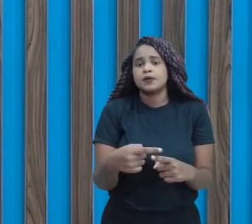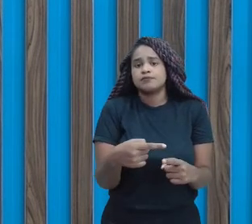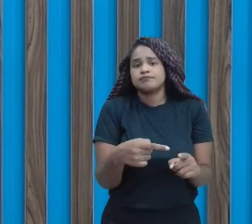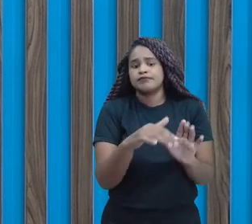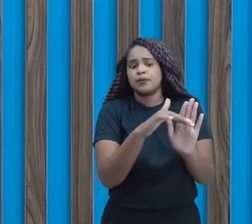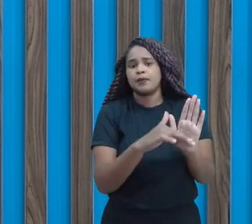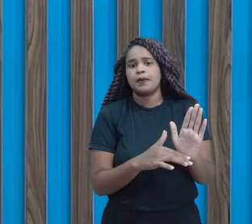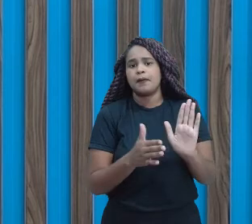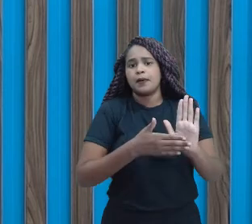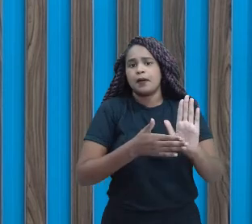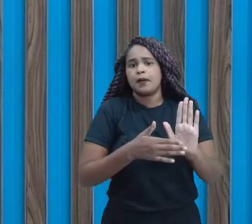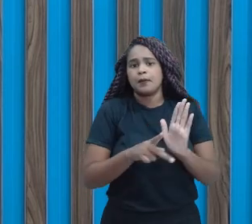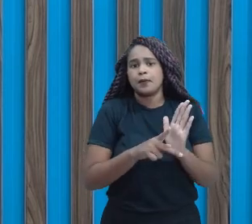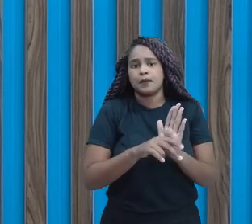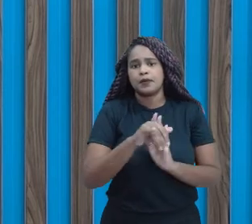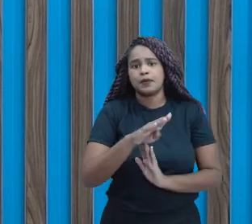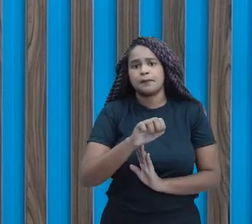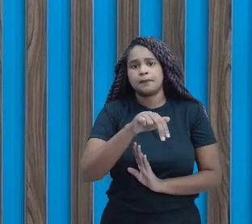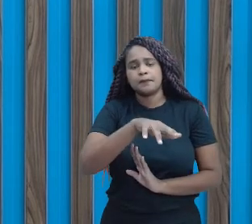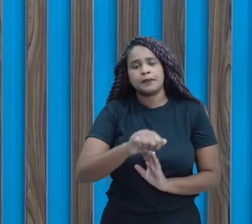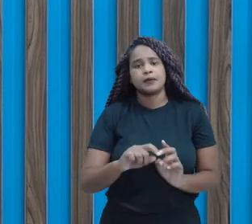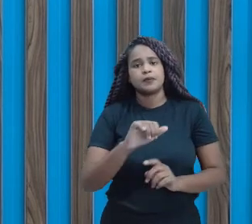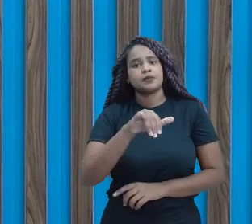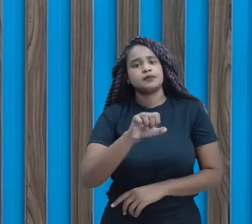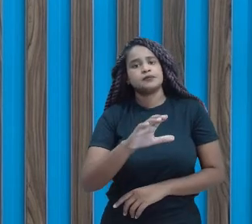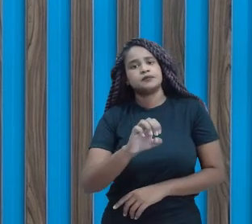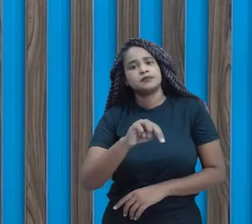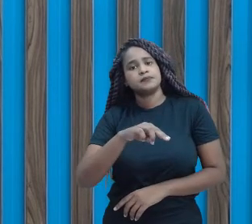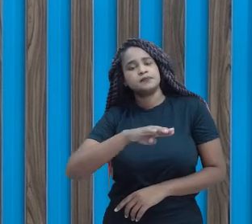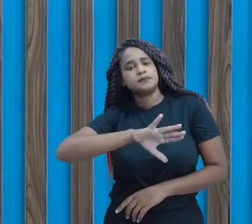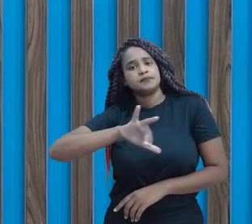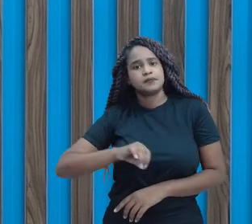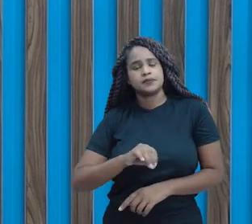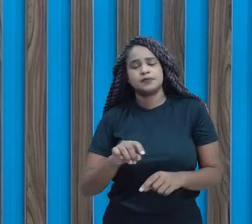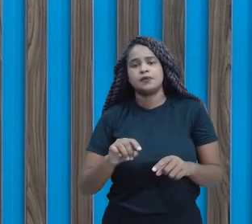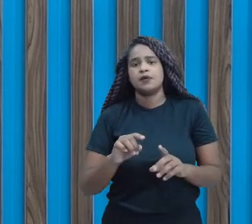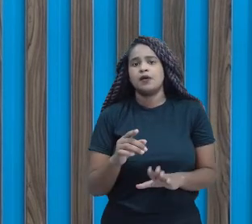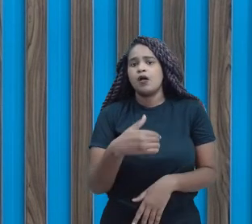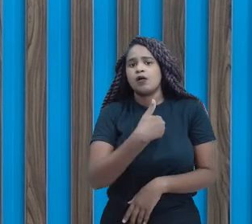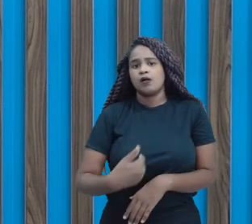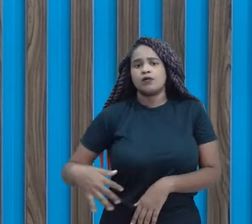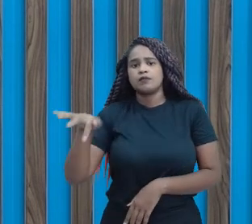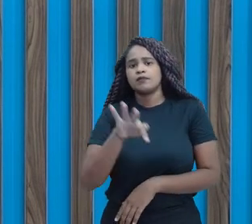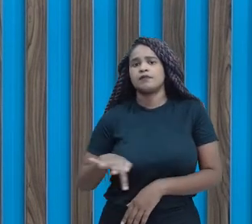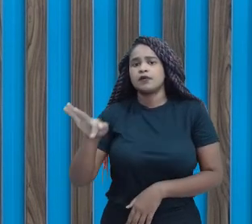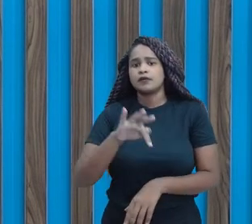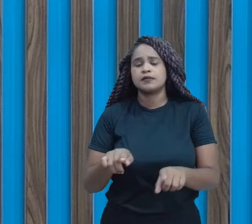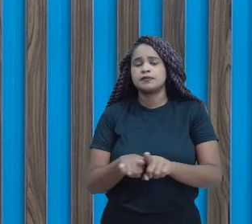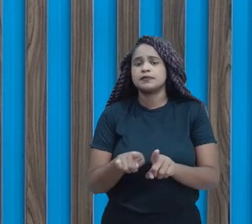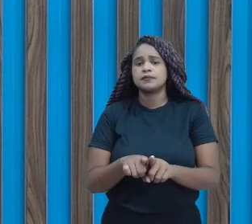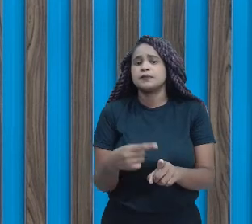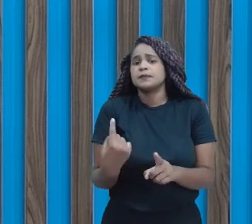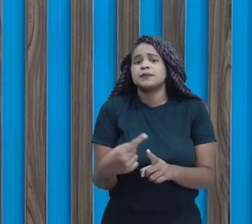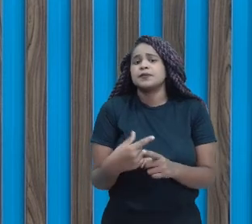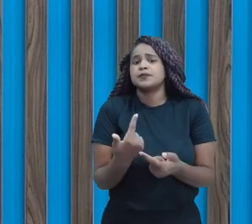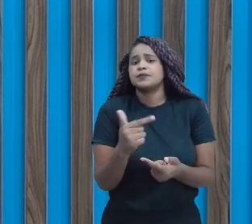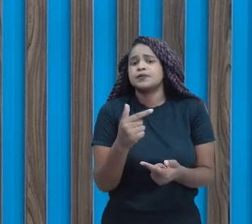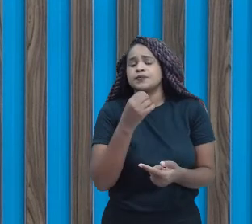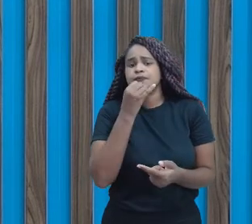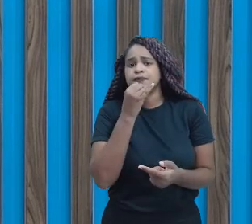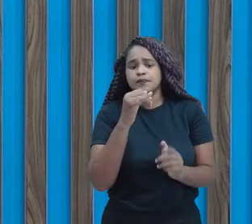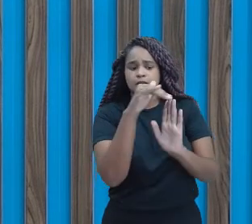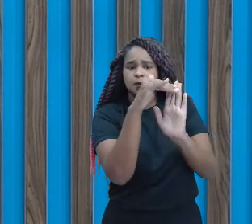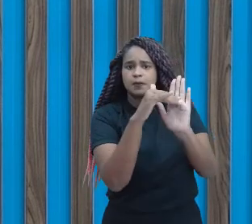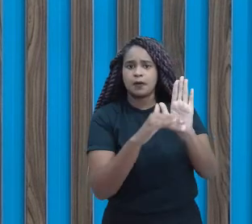federal, até dos governos estaduais, onde as matas, as florestas estão inseridas dentro dos estados, né? Por que não há uma política